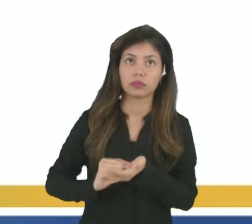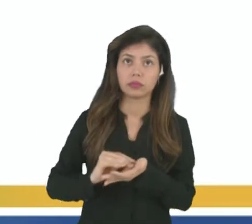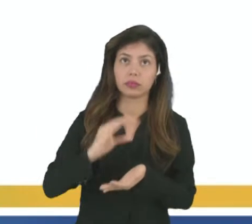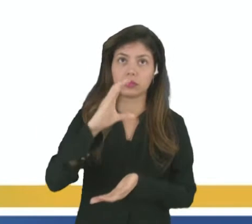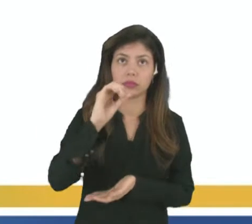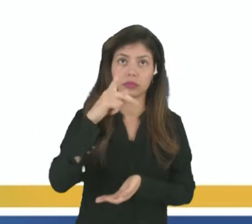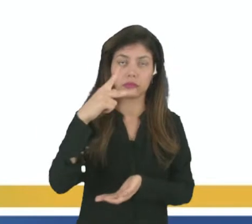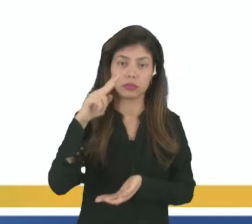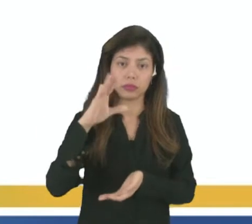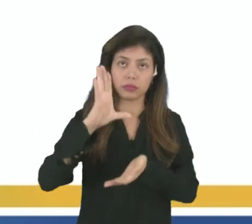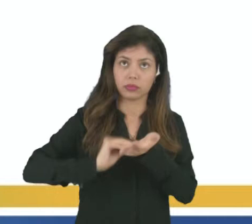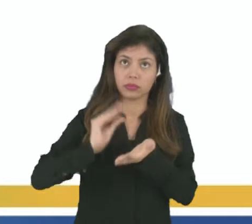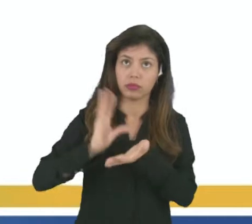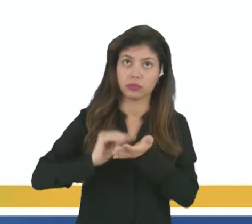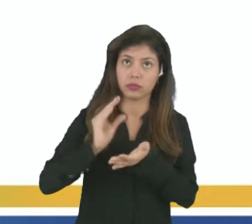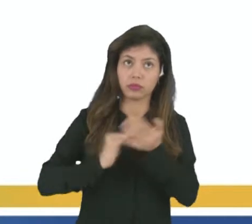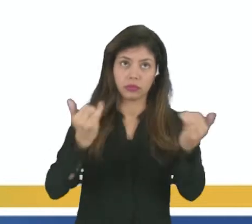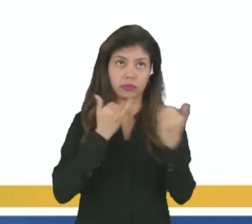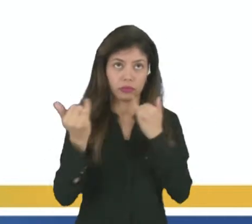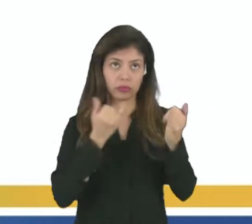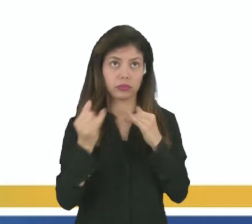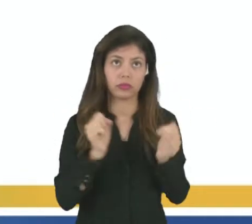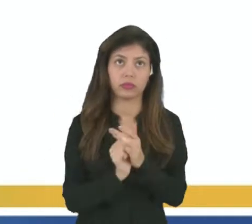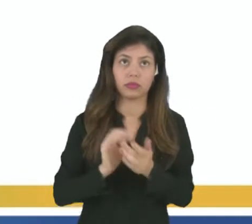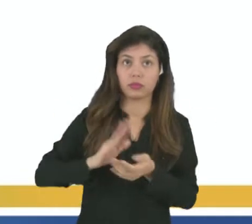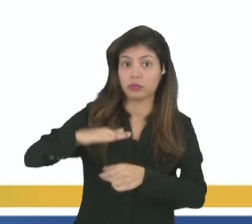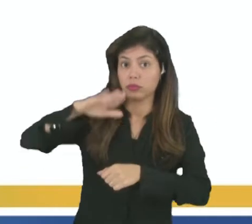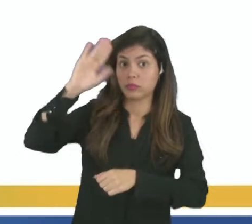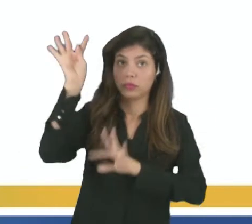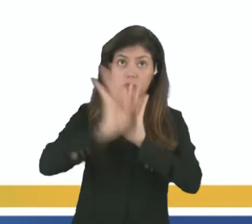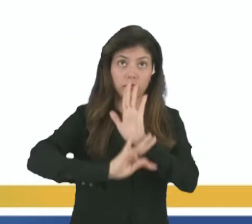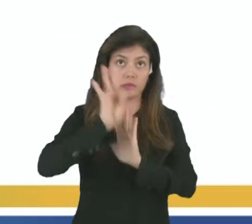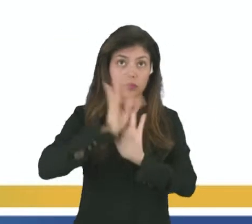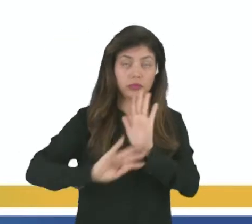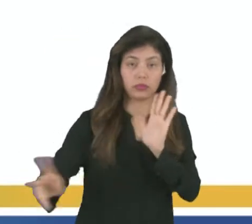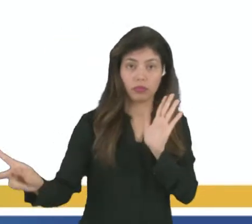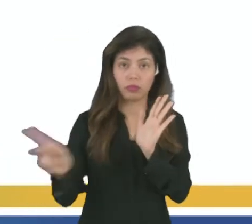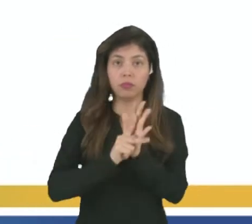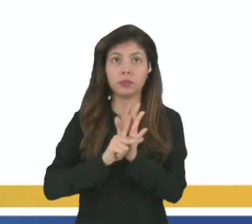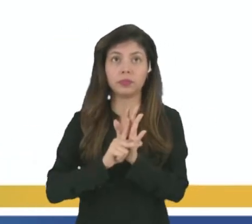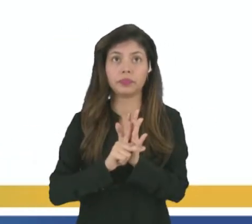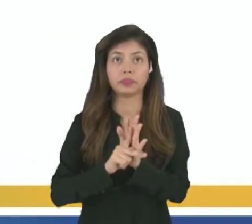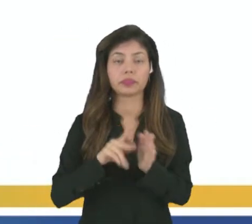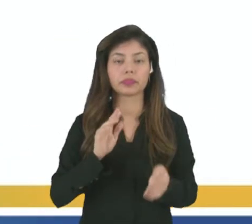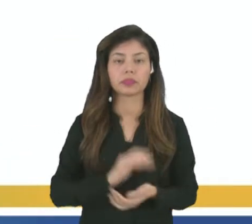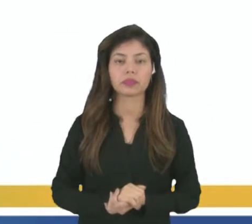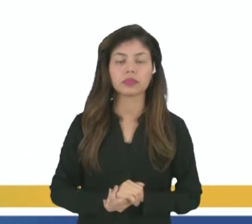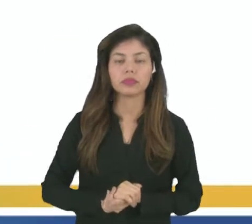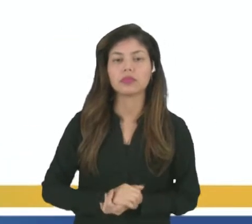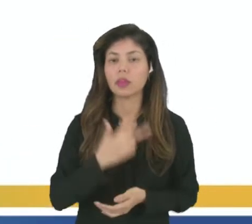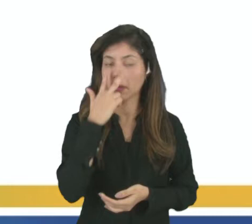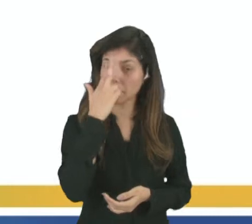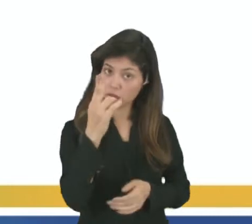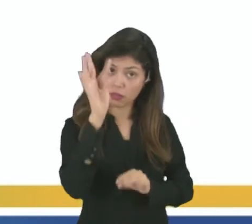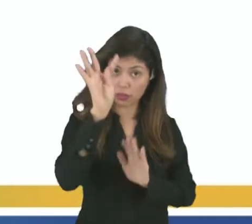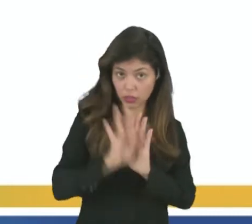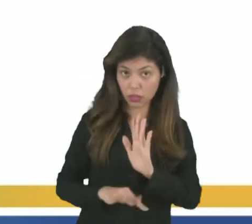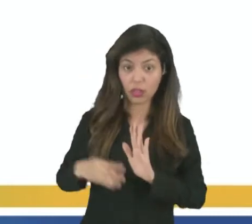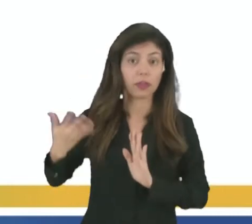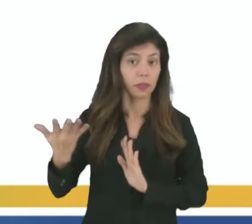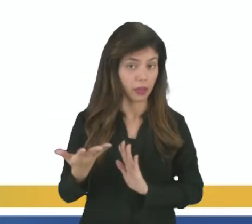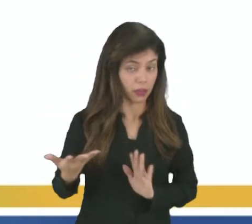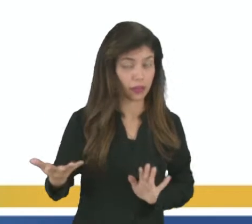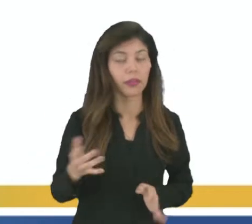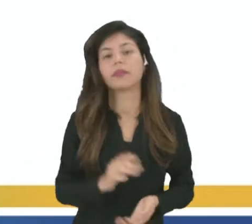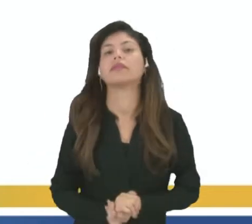seja, copiar as informações mais relevantes do mesmo jeito que aparece no texto